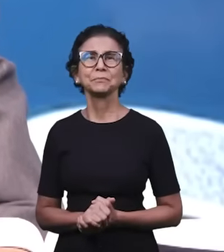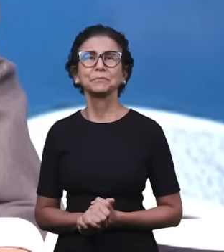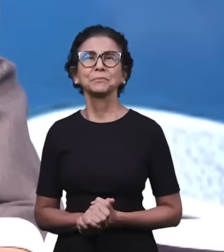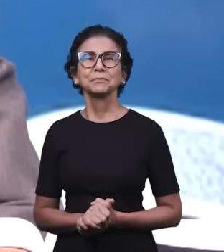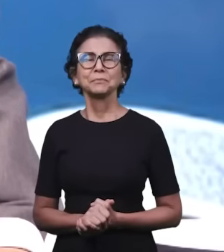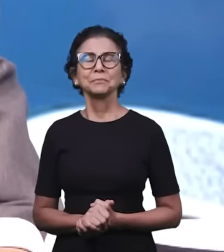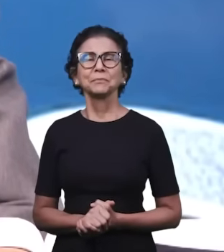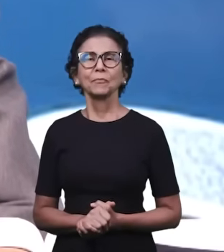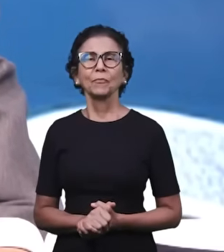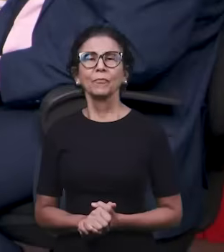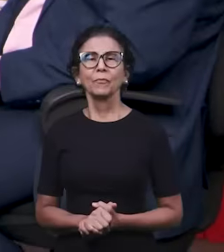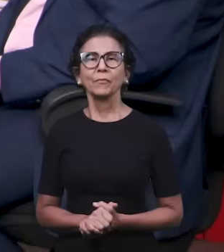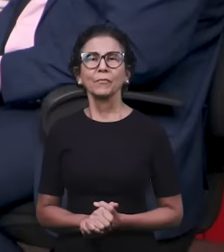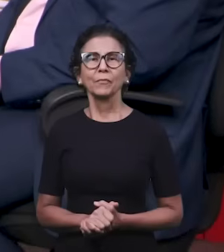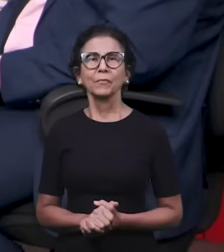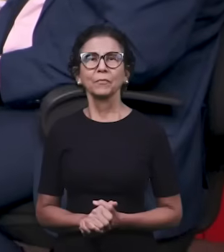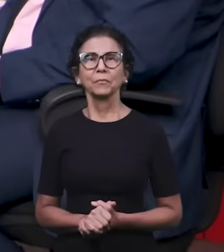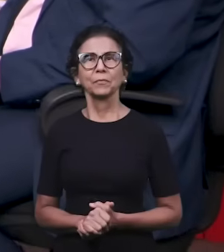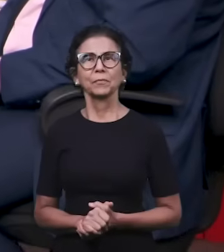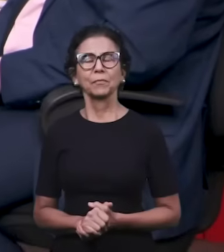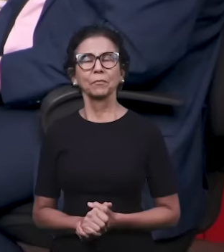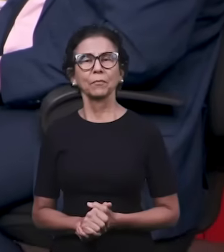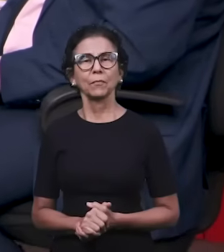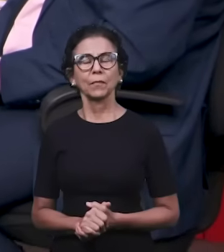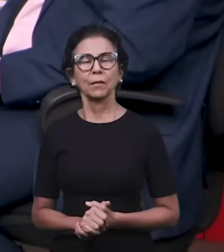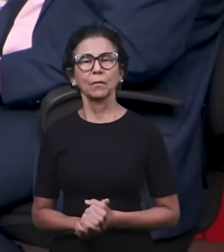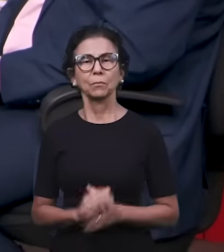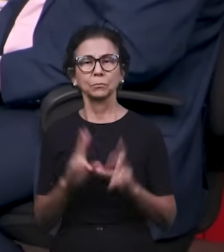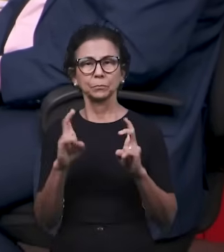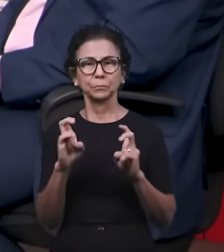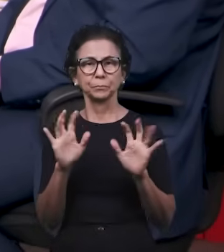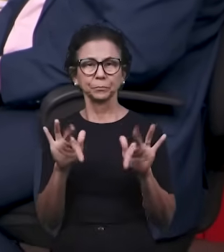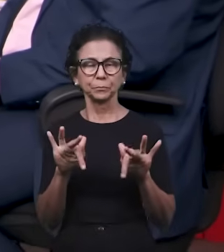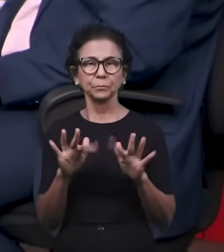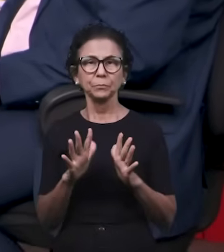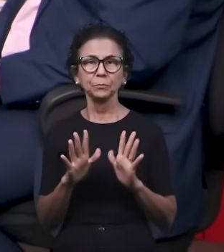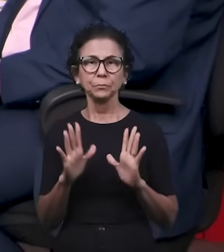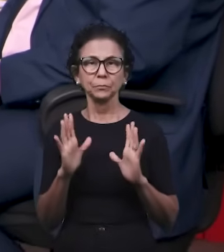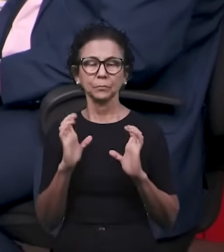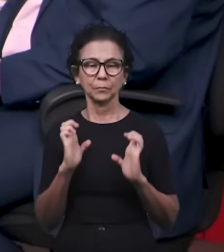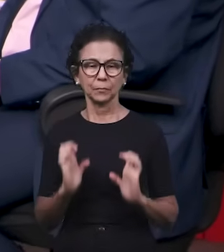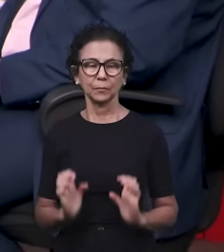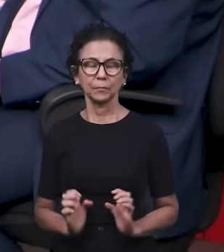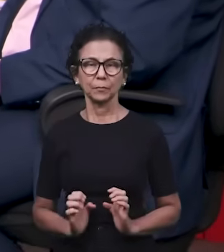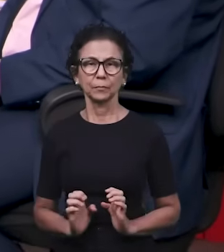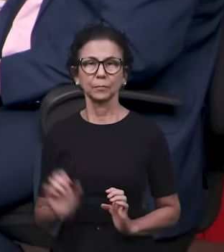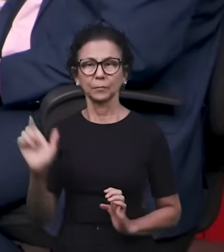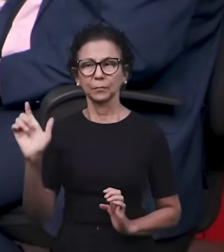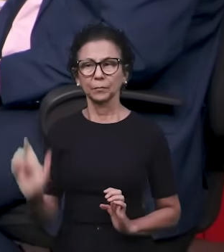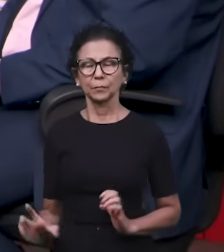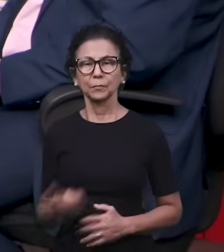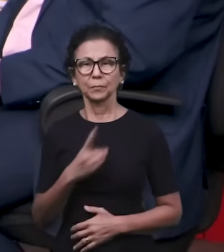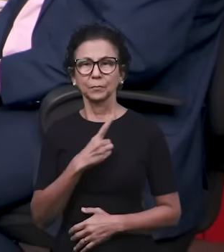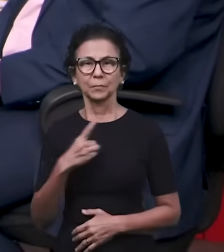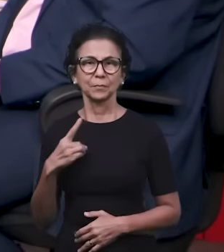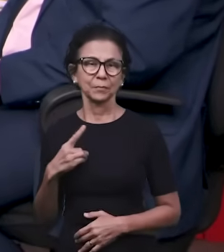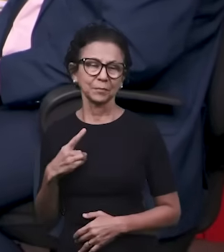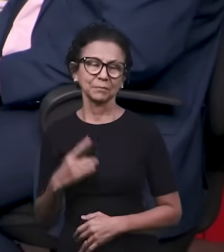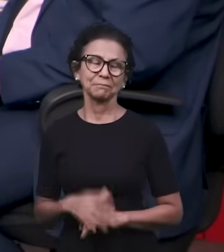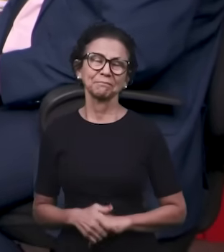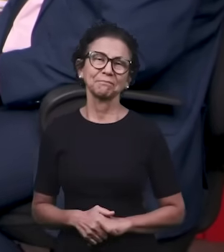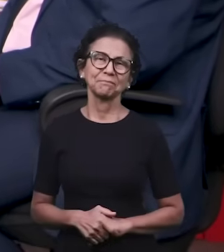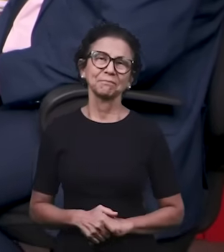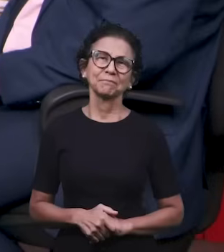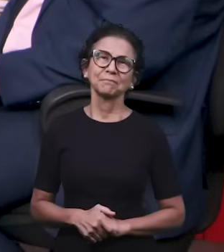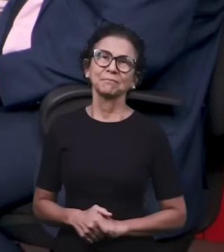fica o nosso término aqui do nosso assunto de hoje, sobre a ética na vida do diácono. Eu quero me despedir aqui do pastor